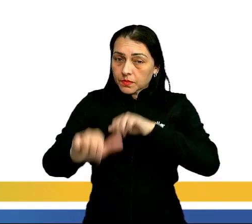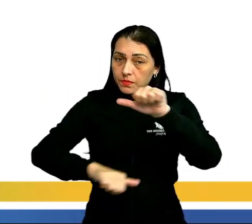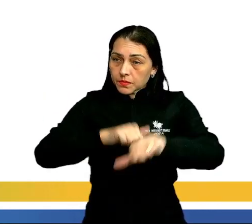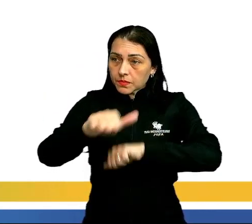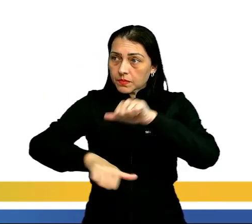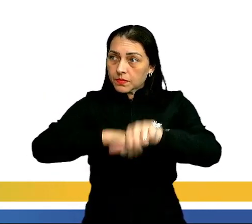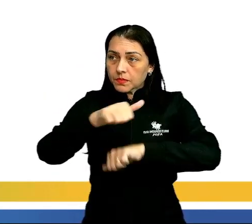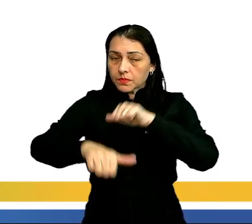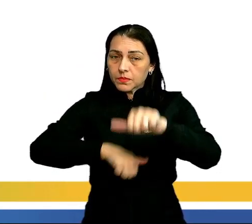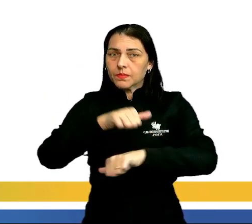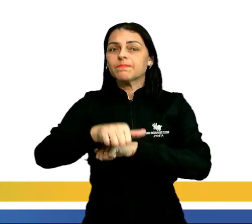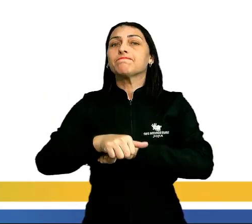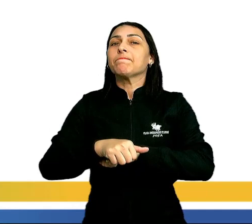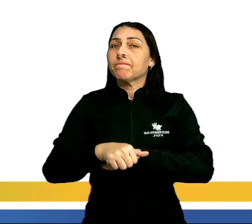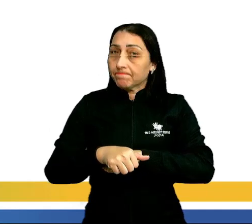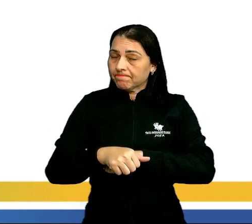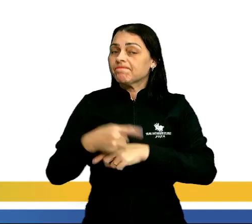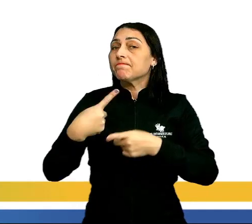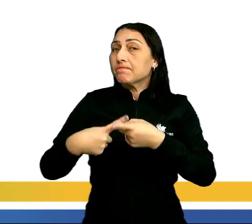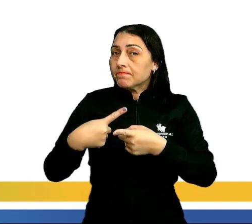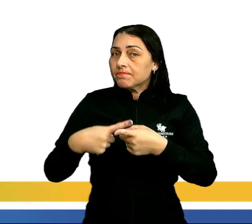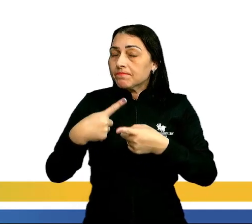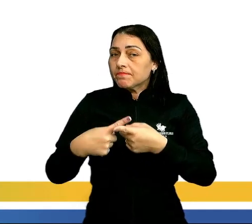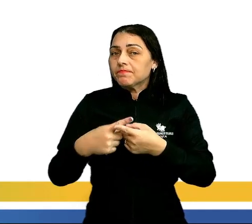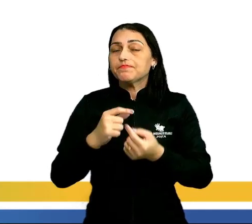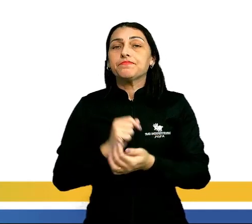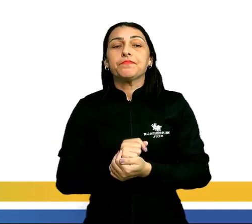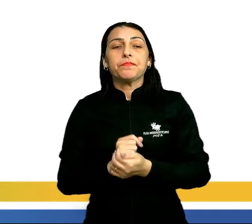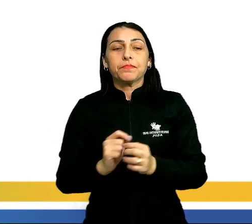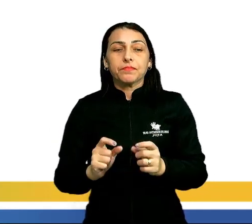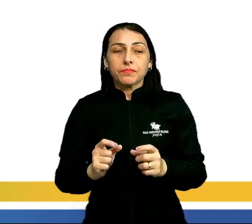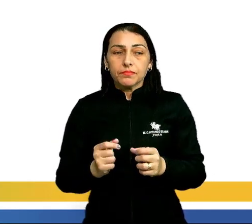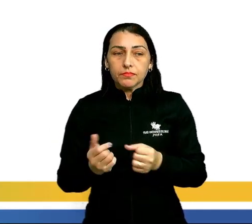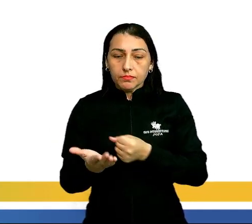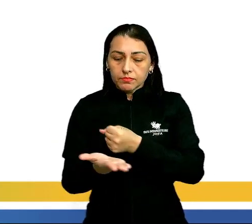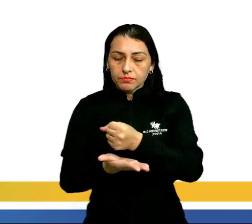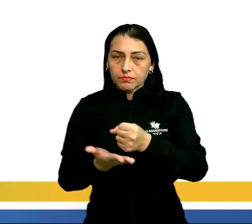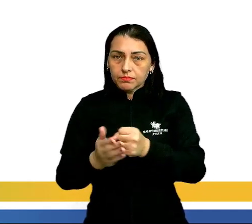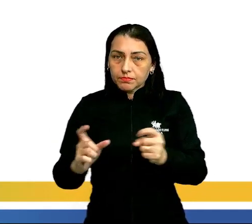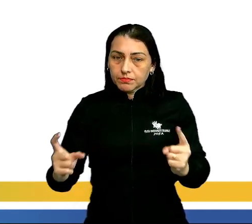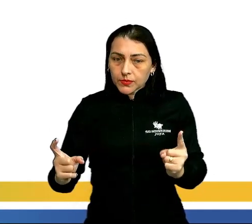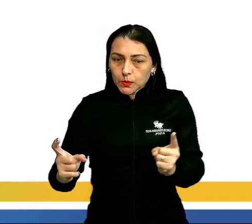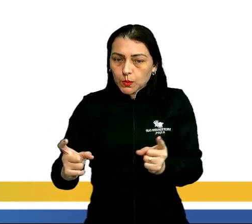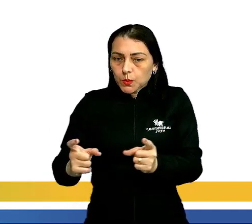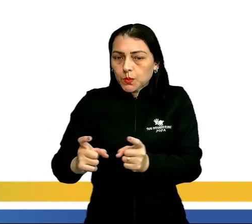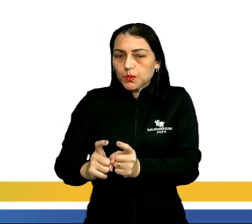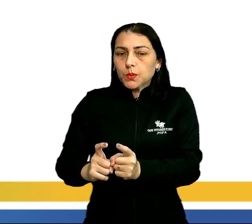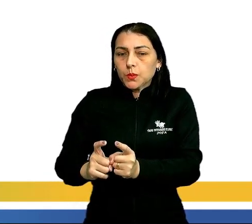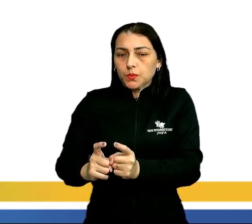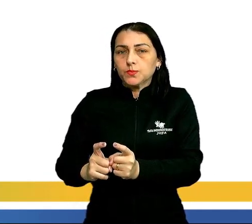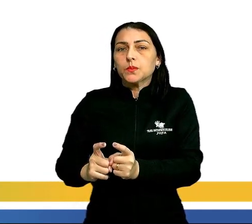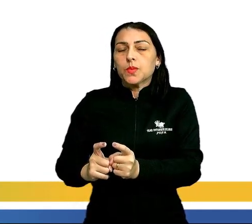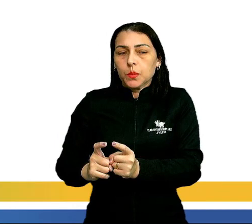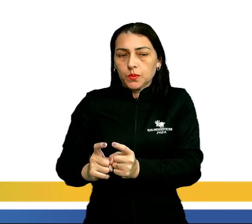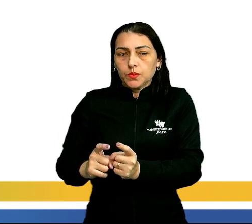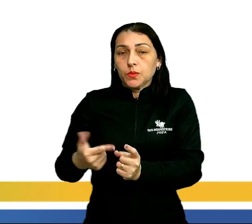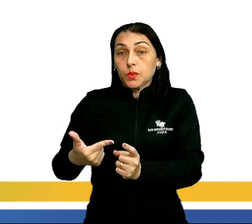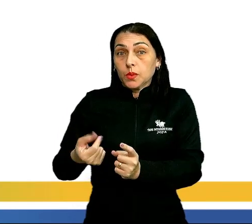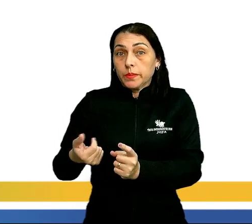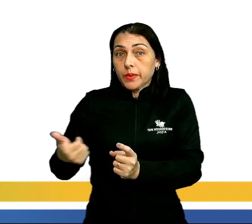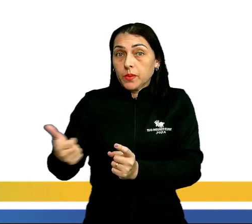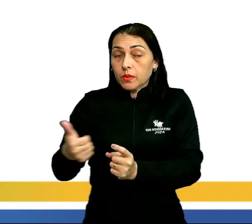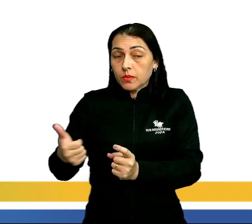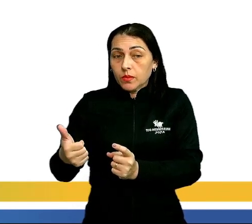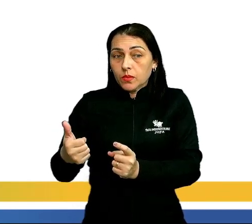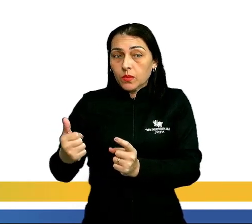mudar drasticamente. Por quê? Aqui, a base que era larga, ela vai se estreitando quando chega em